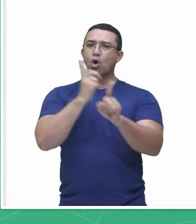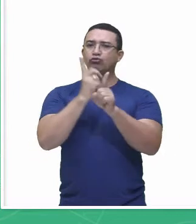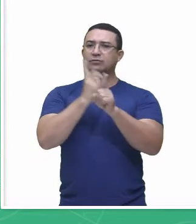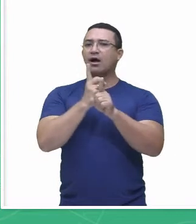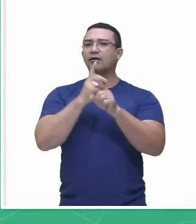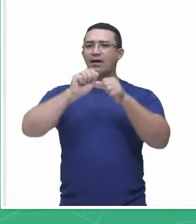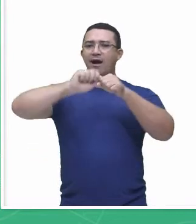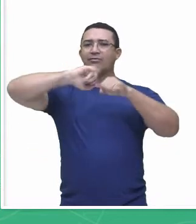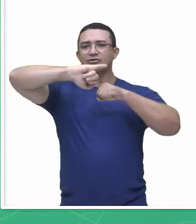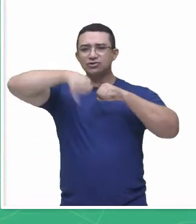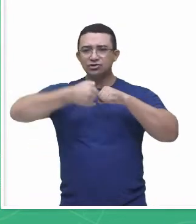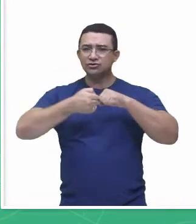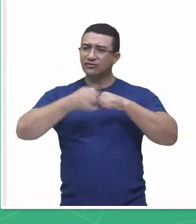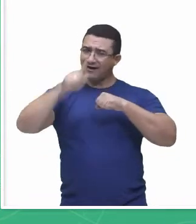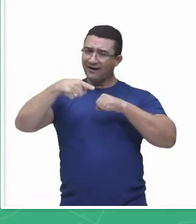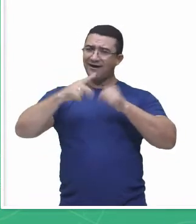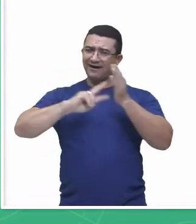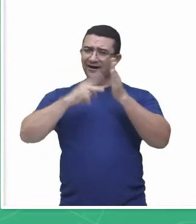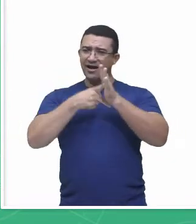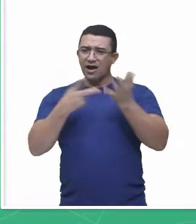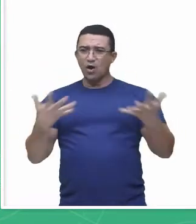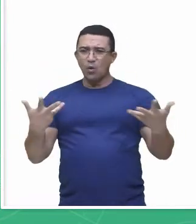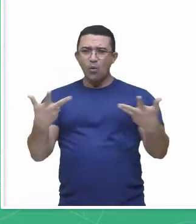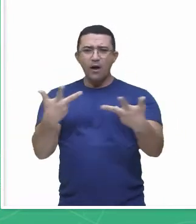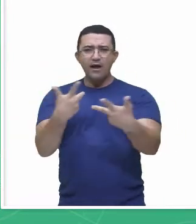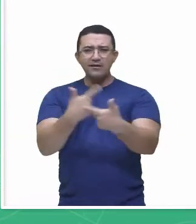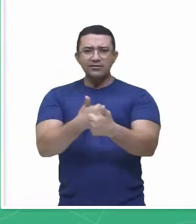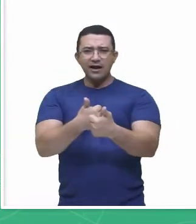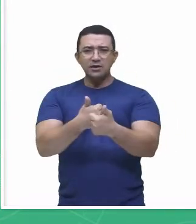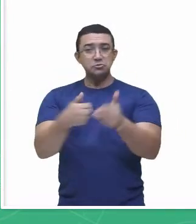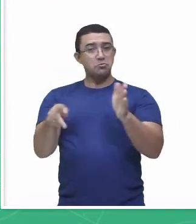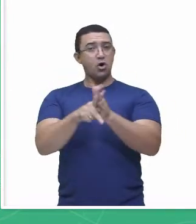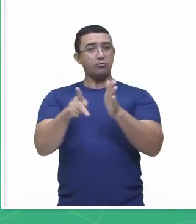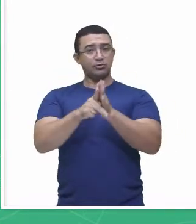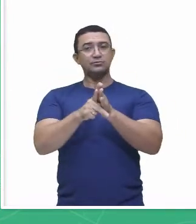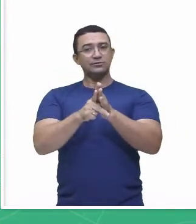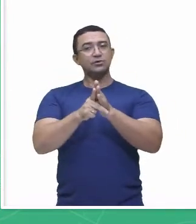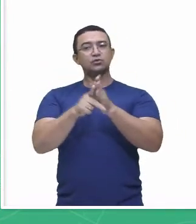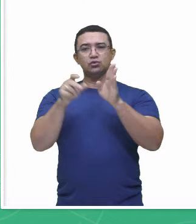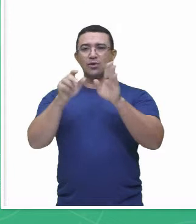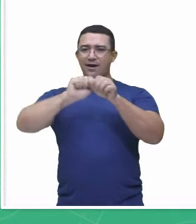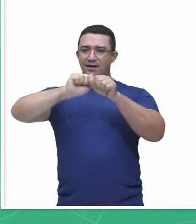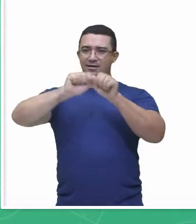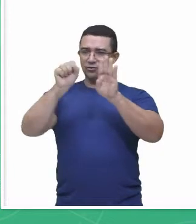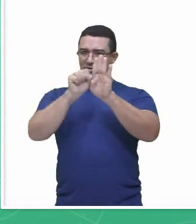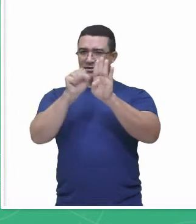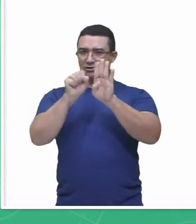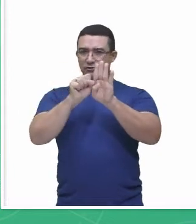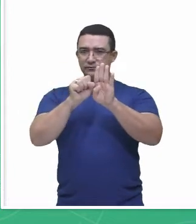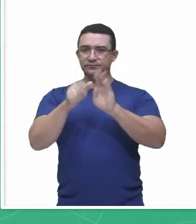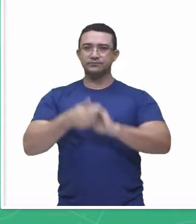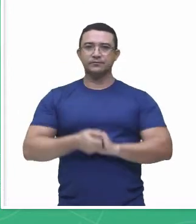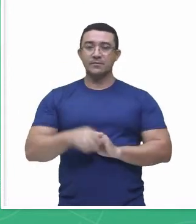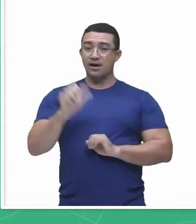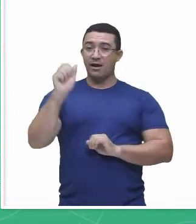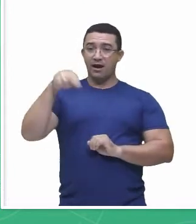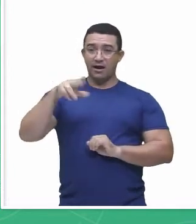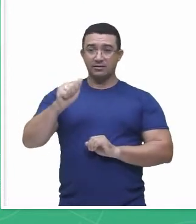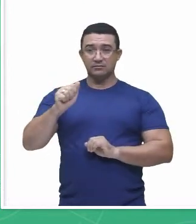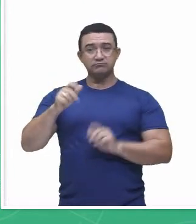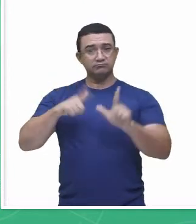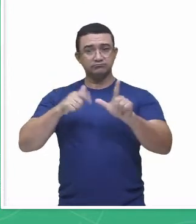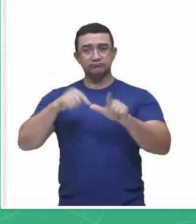sempre qualidades atribuídas a um substantivo, atribuído a algo ou alguém. Nós temos então a Ana Paula dizendo que é a letra